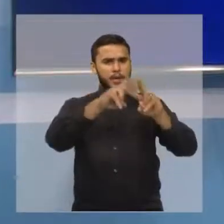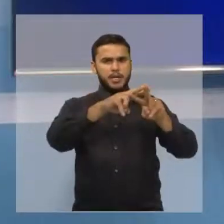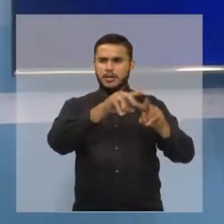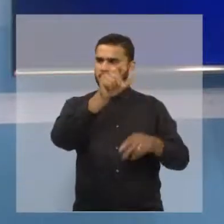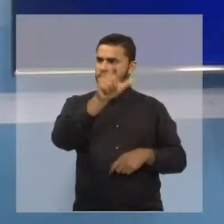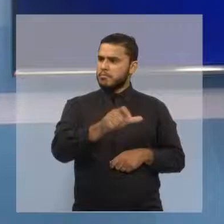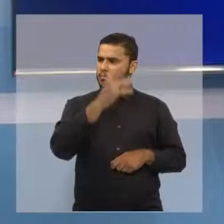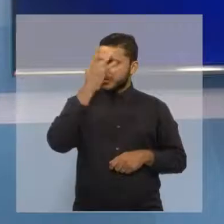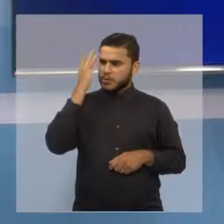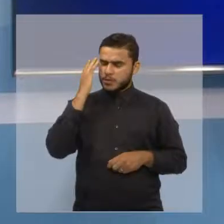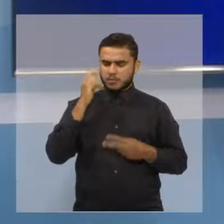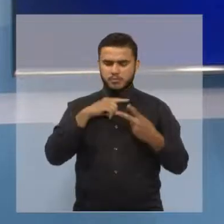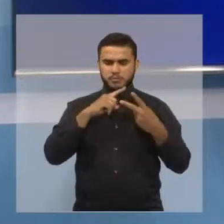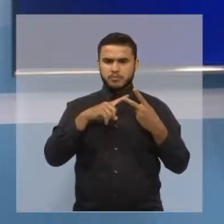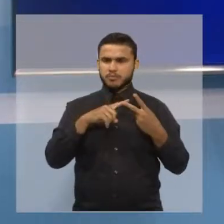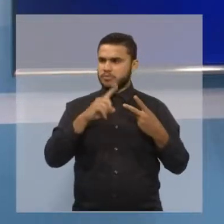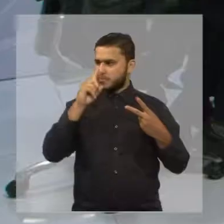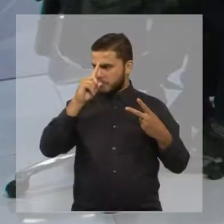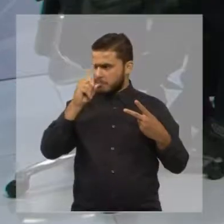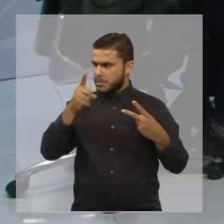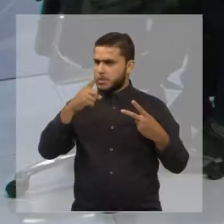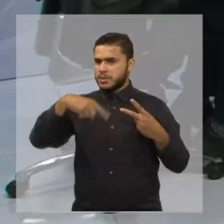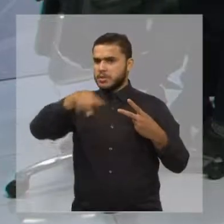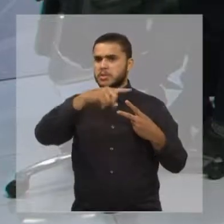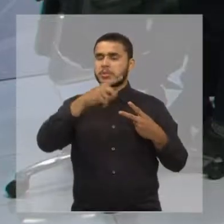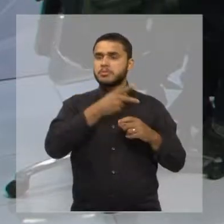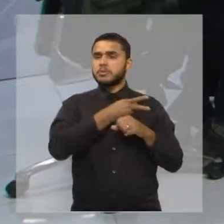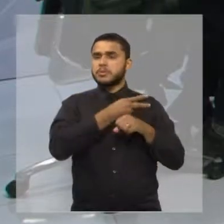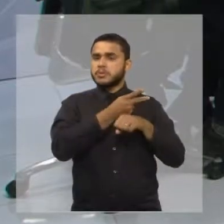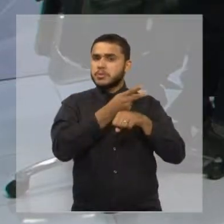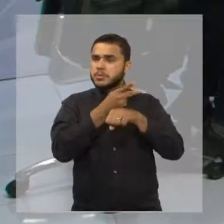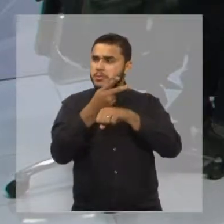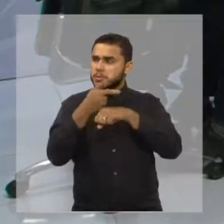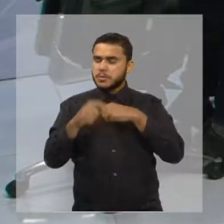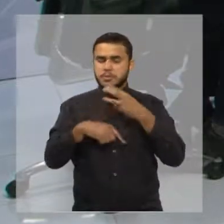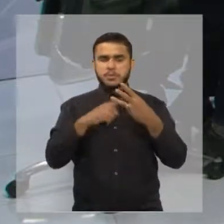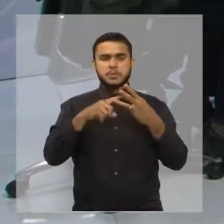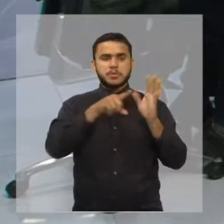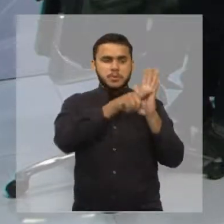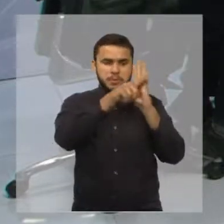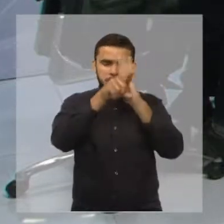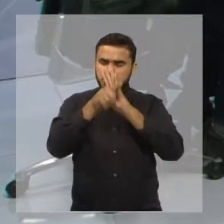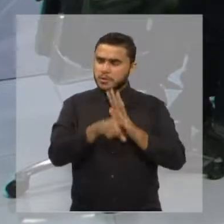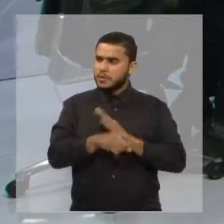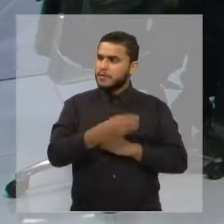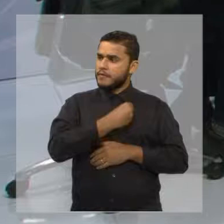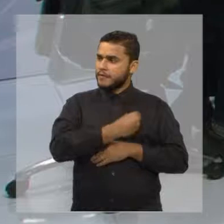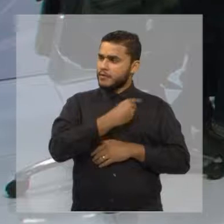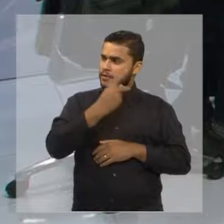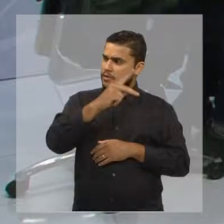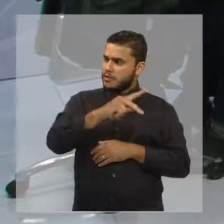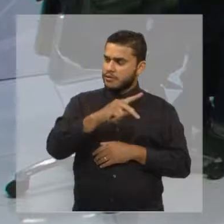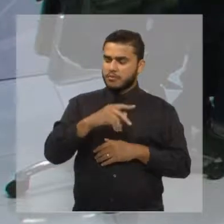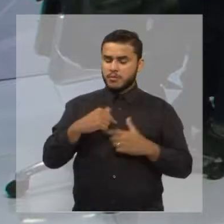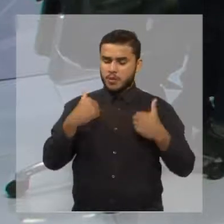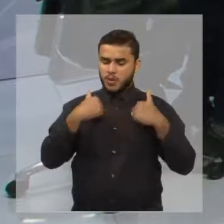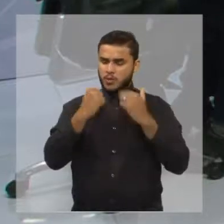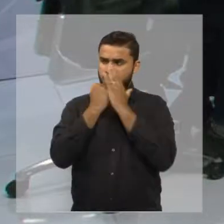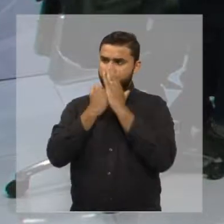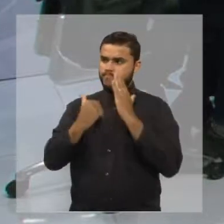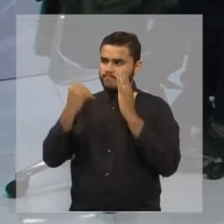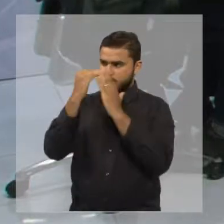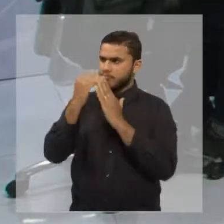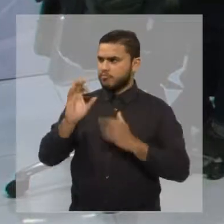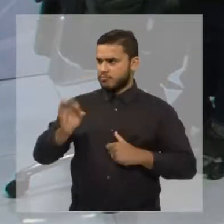para determinar busca e apreensão, enfim, ele está abusando, dependendo